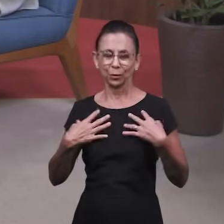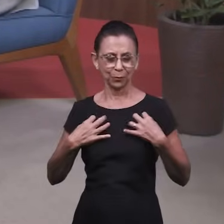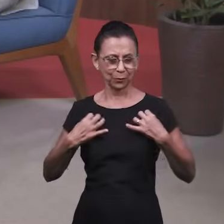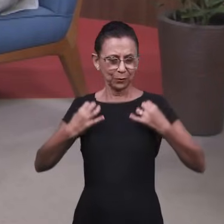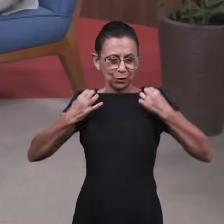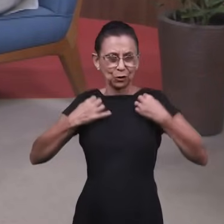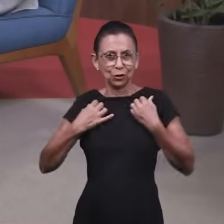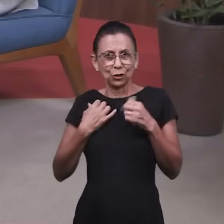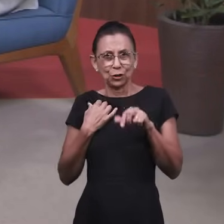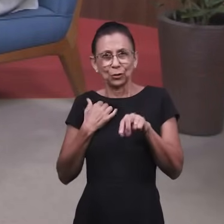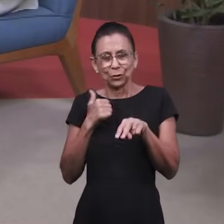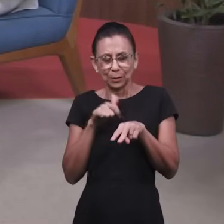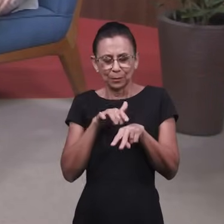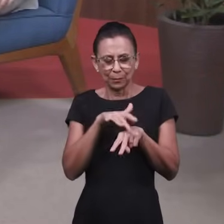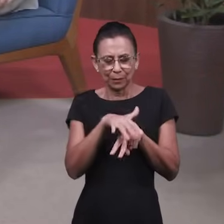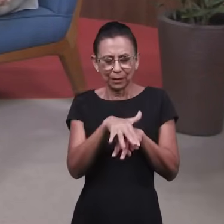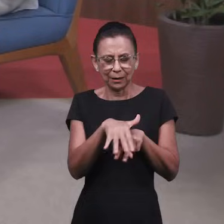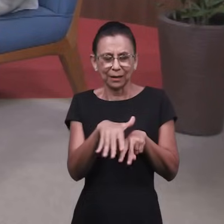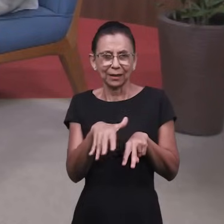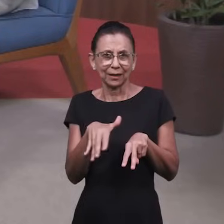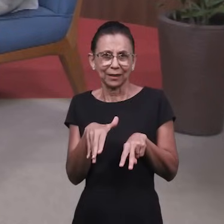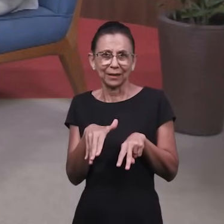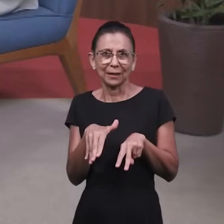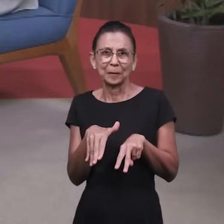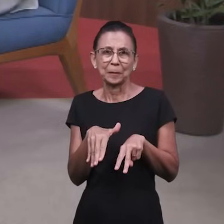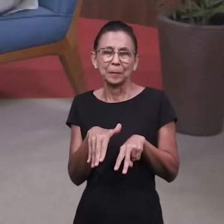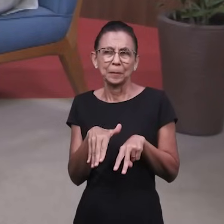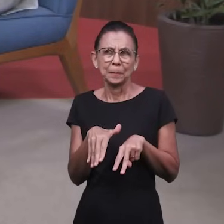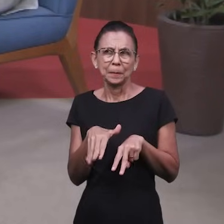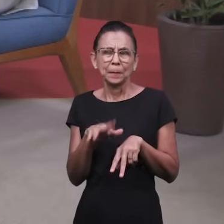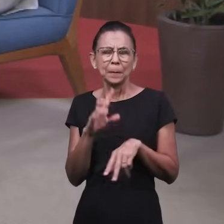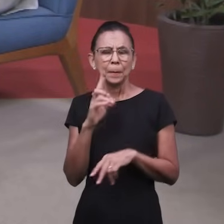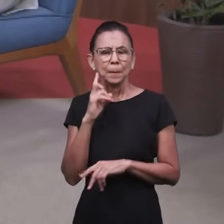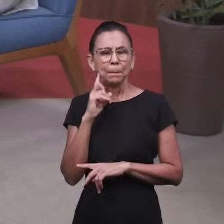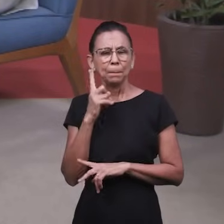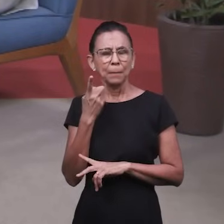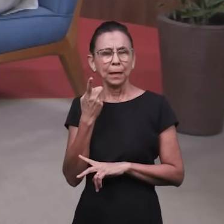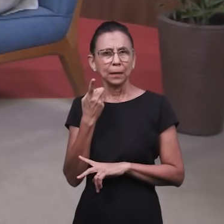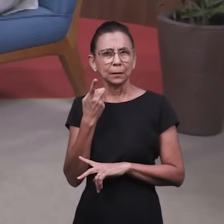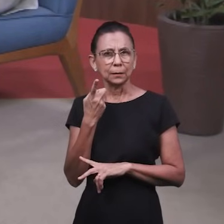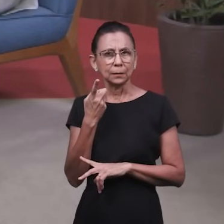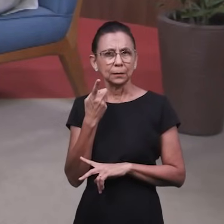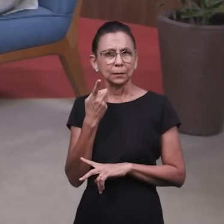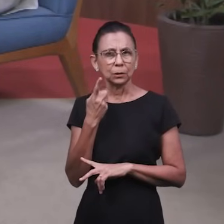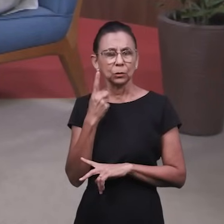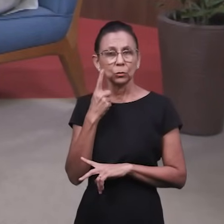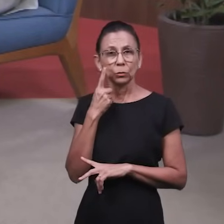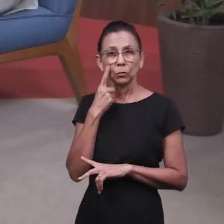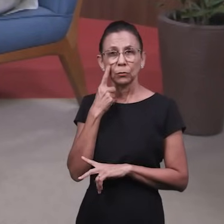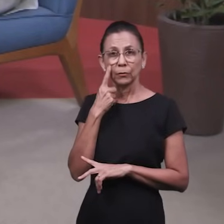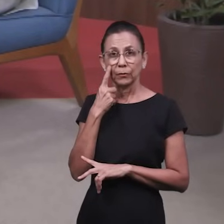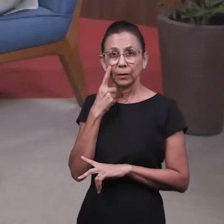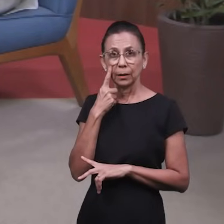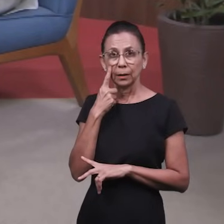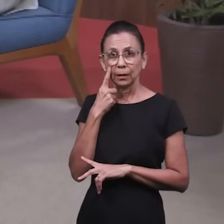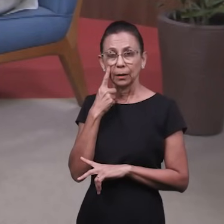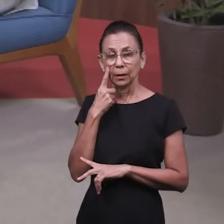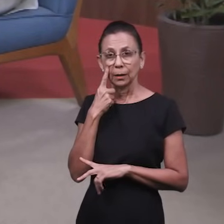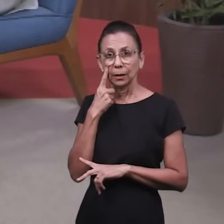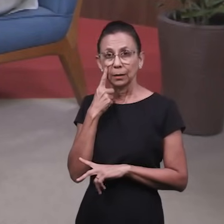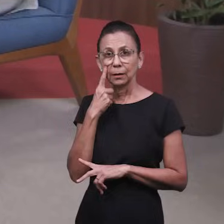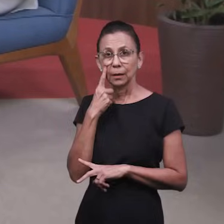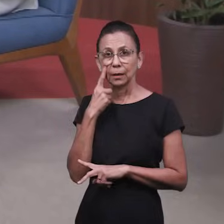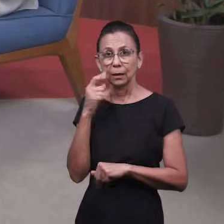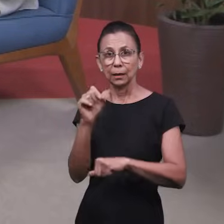o vestido da noiva, aquela coisa toda. Mas quando a gente vai para a cultura de Israel, e por isso